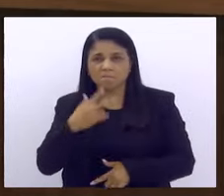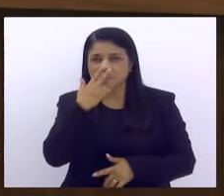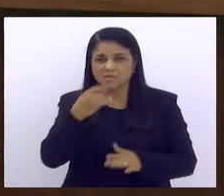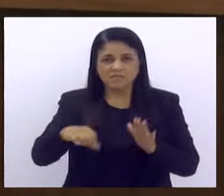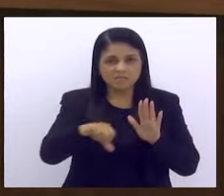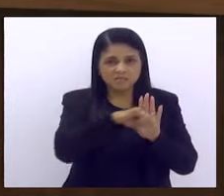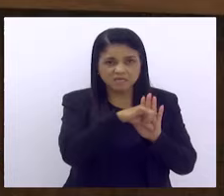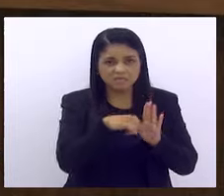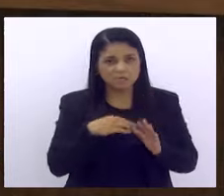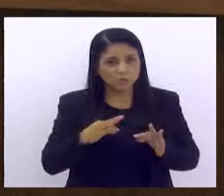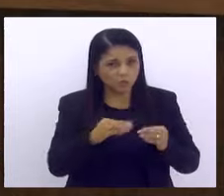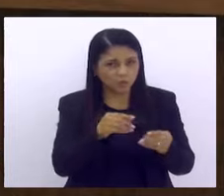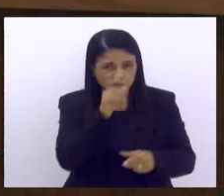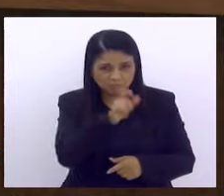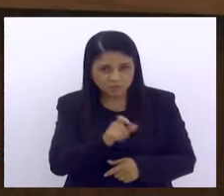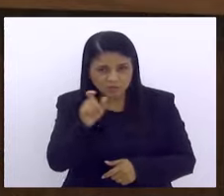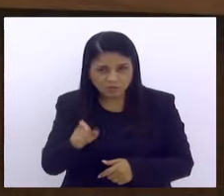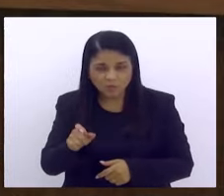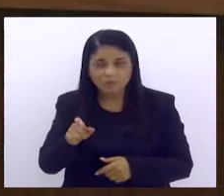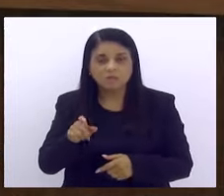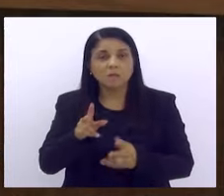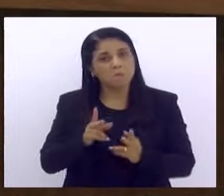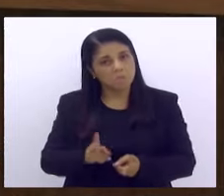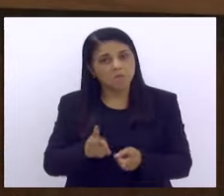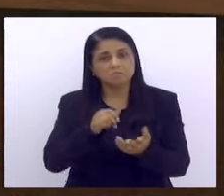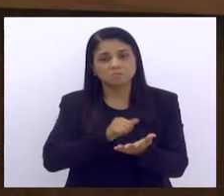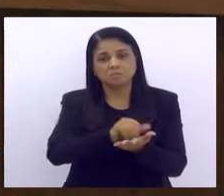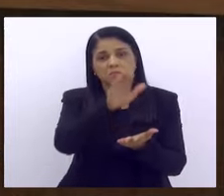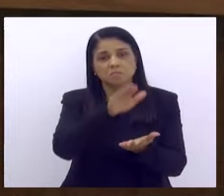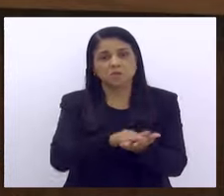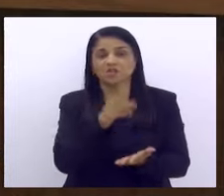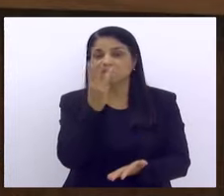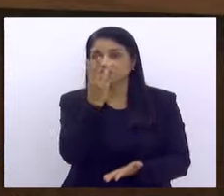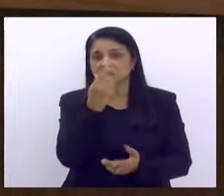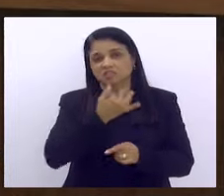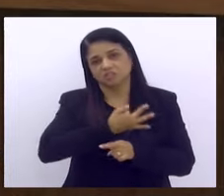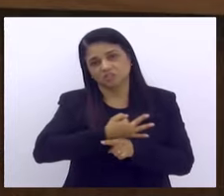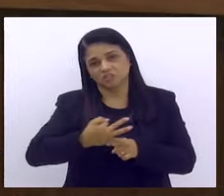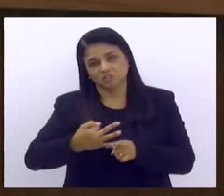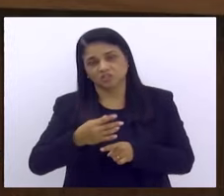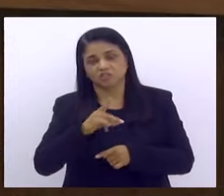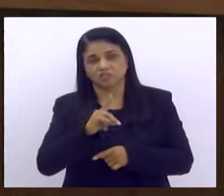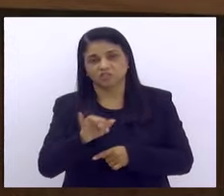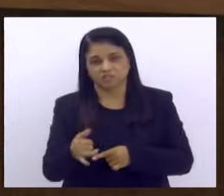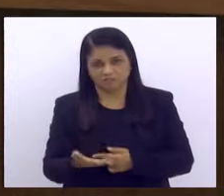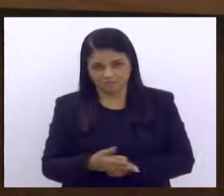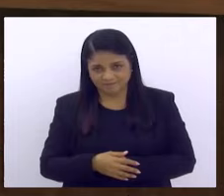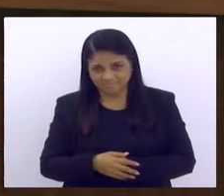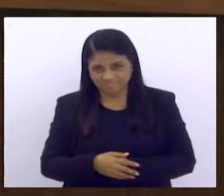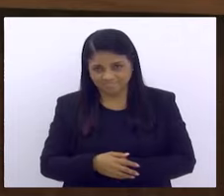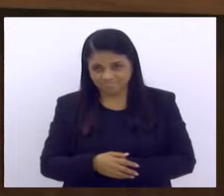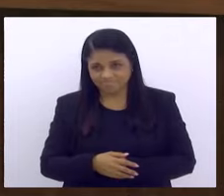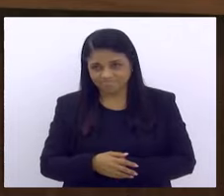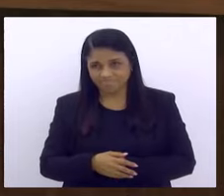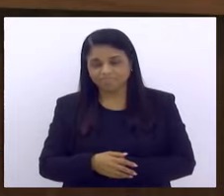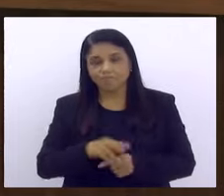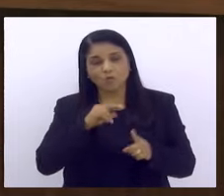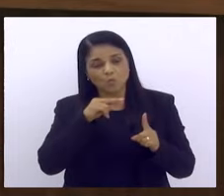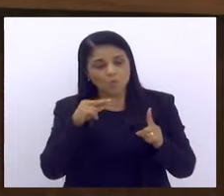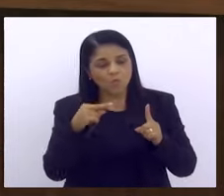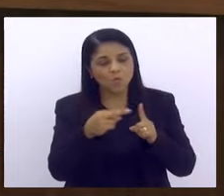o mesmo que vai retirar o emprego dessa pessoa porque ela faltou 3 dias de operação policial. Que a gente possa ter um